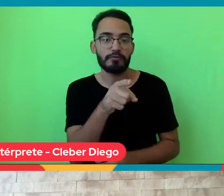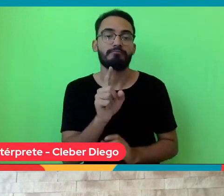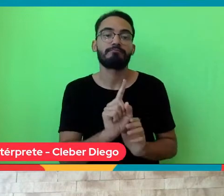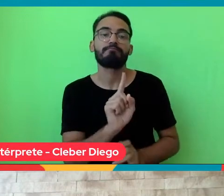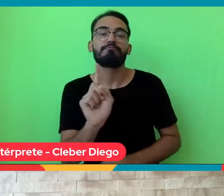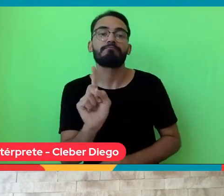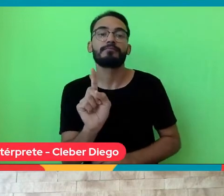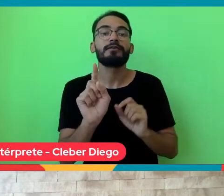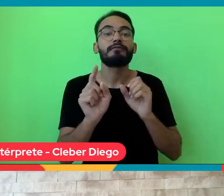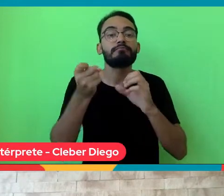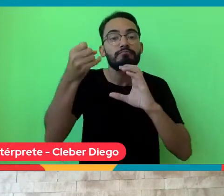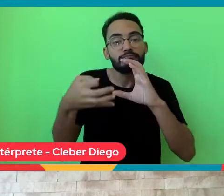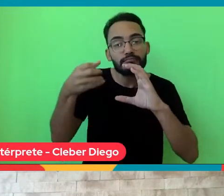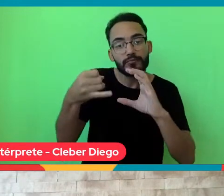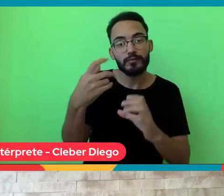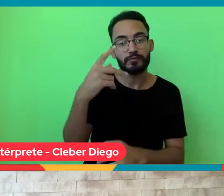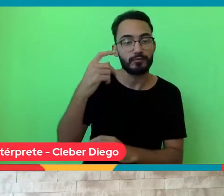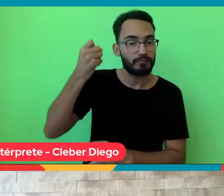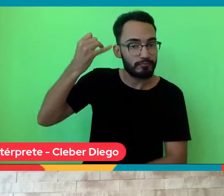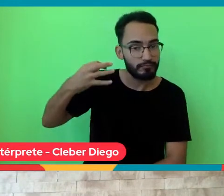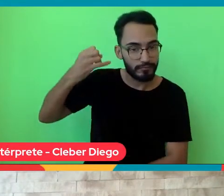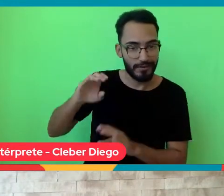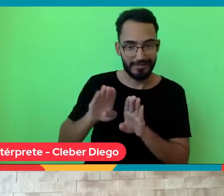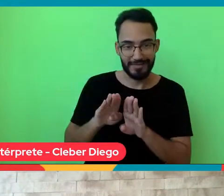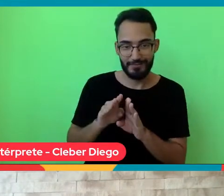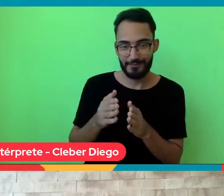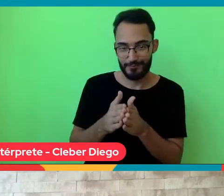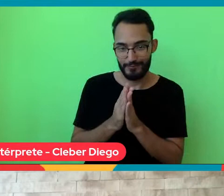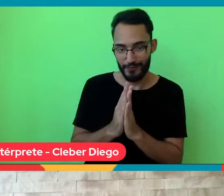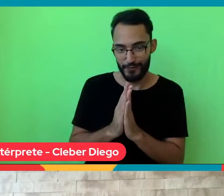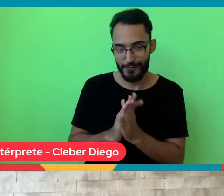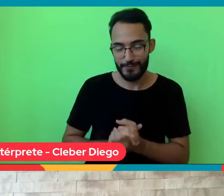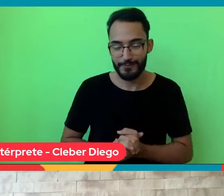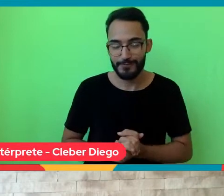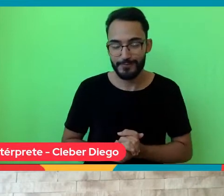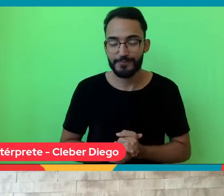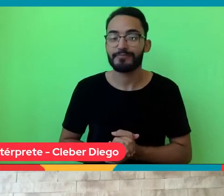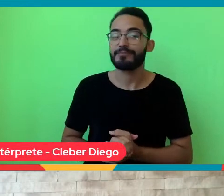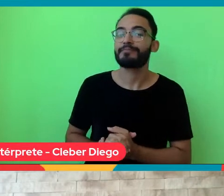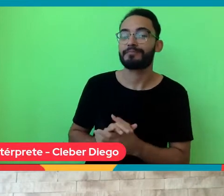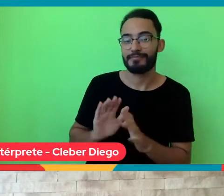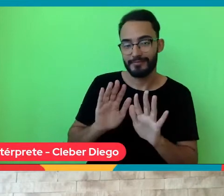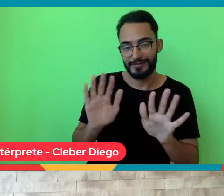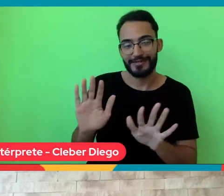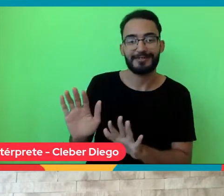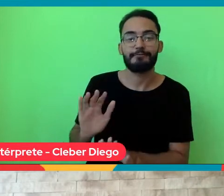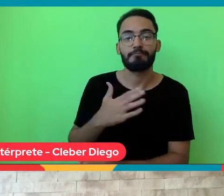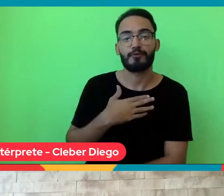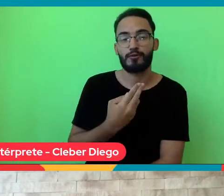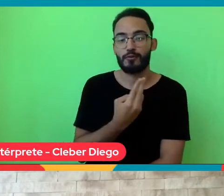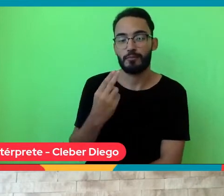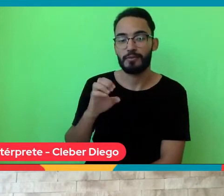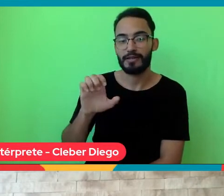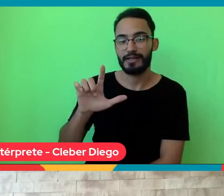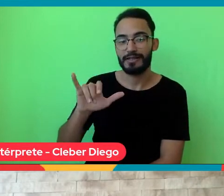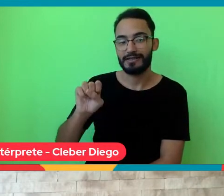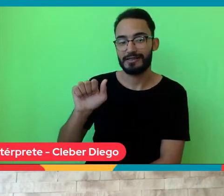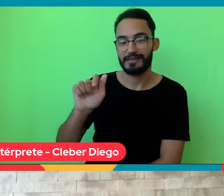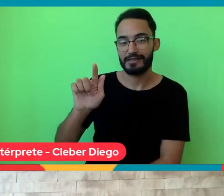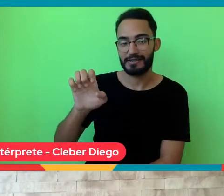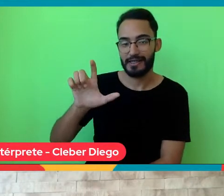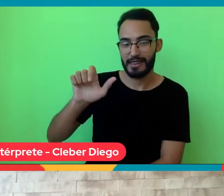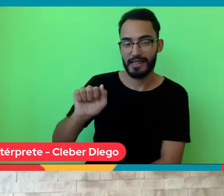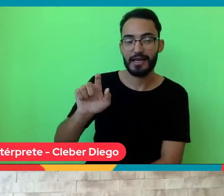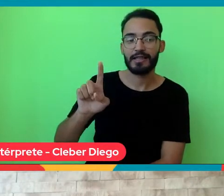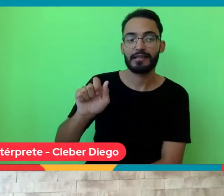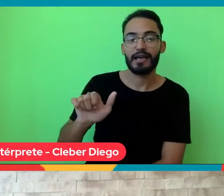sua autodescrição. Tá bom. Bom, gente, meu nome é Elisângela Daiane, todo mundo me chama de Dai.